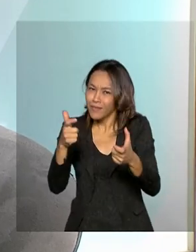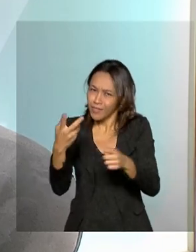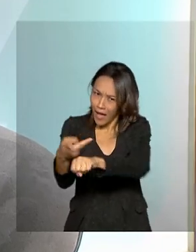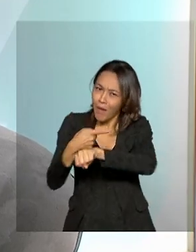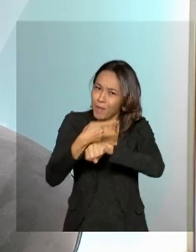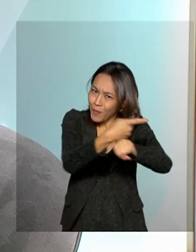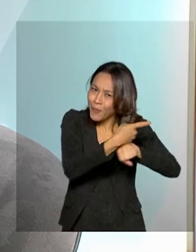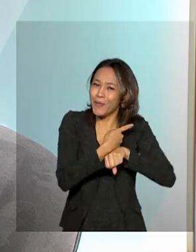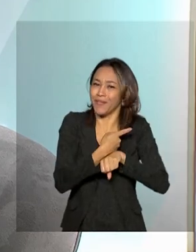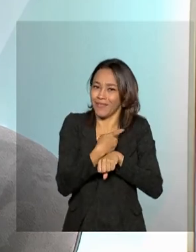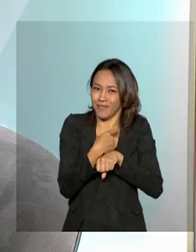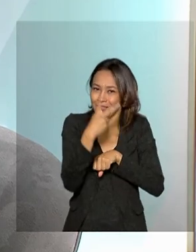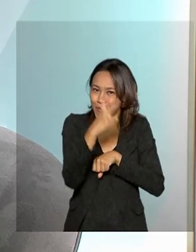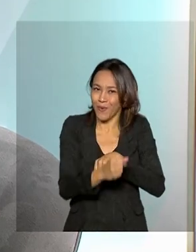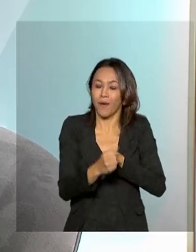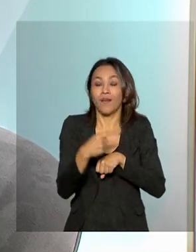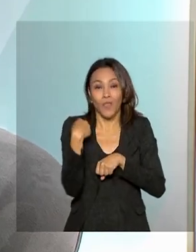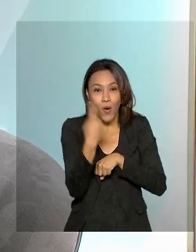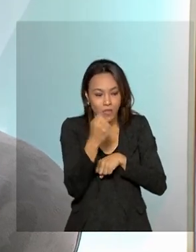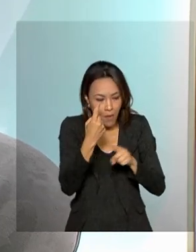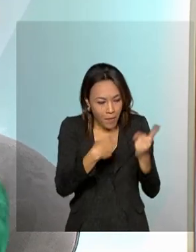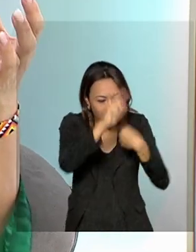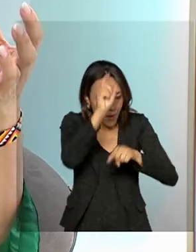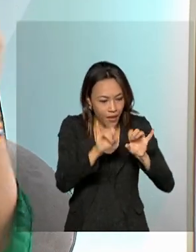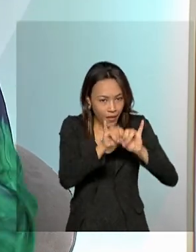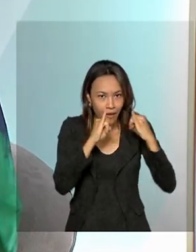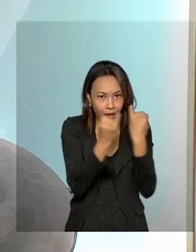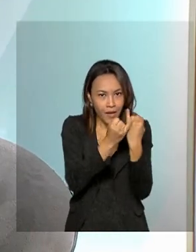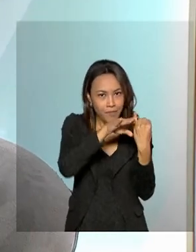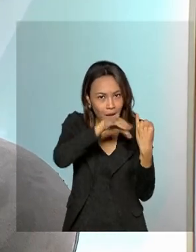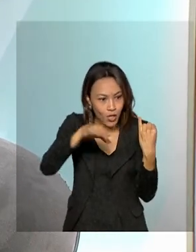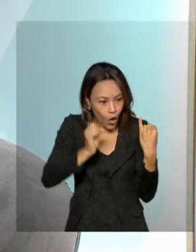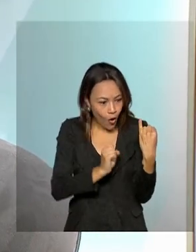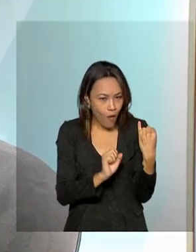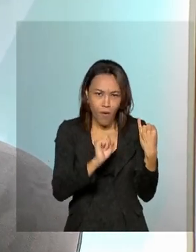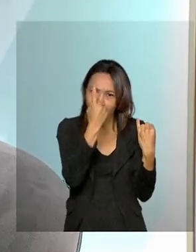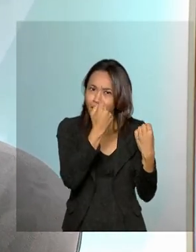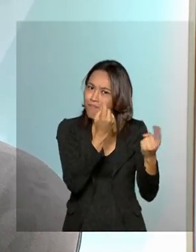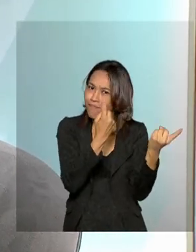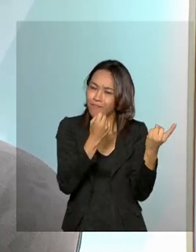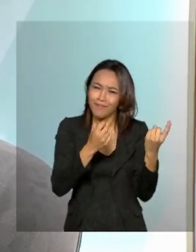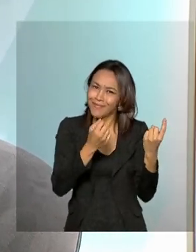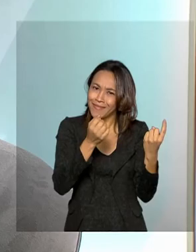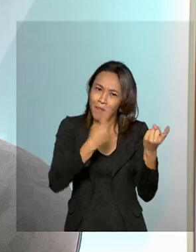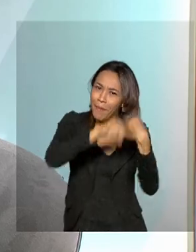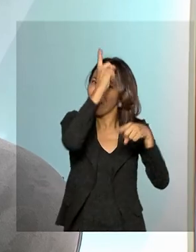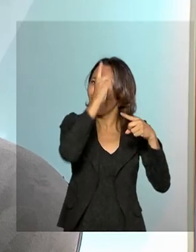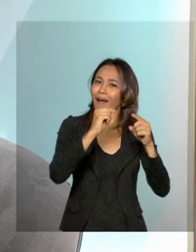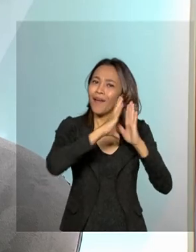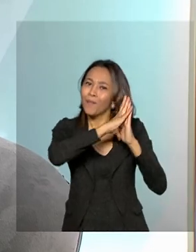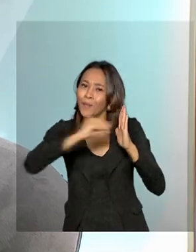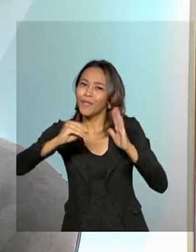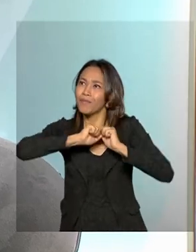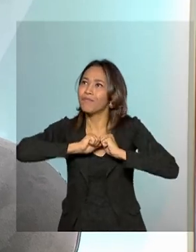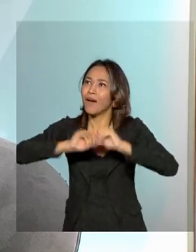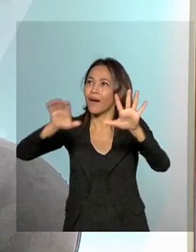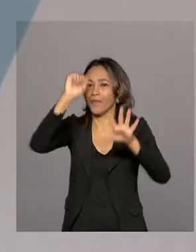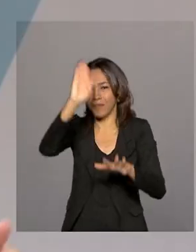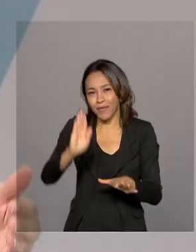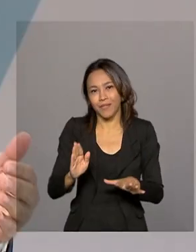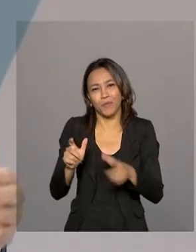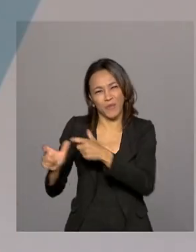procurando. Mas nós queremos fazer isso dar certo para levar esse case de sucesso para outras regiões e para outros bolsões de pobreza no